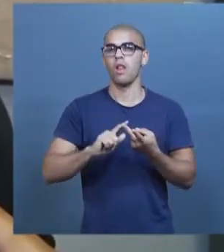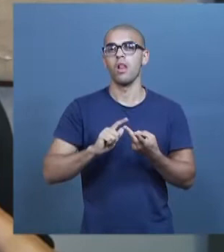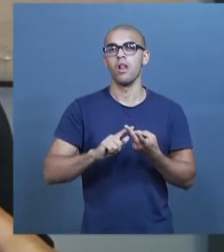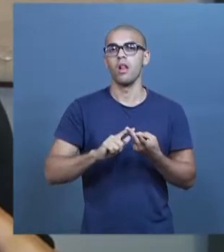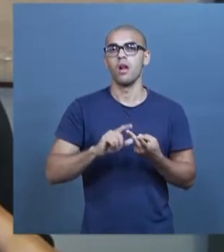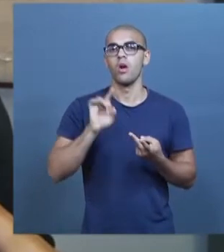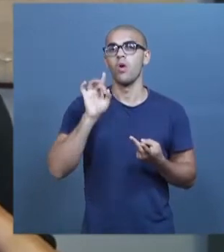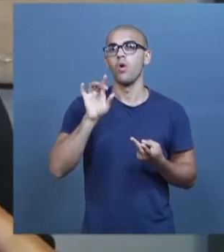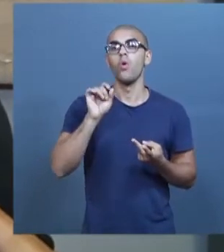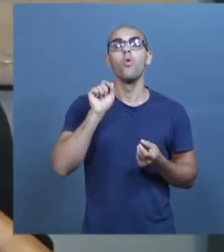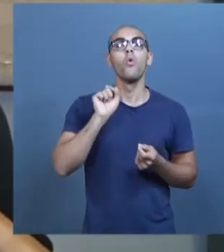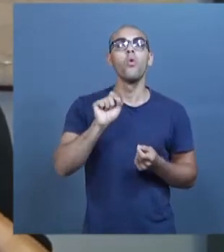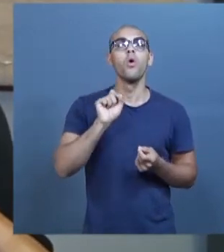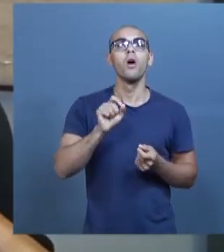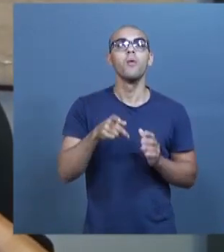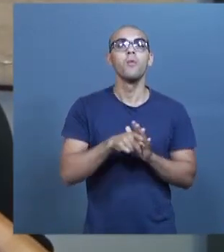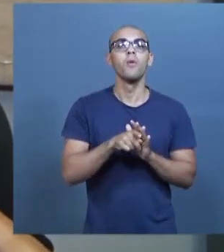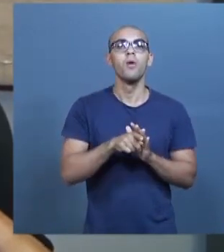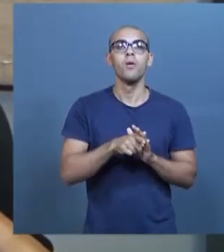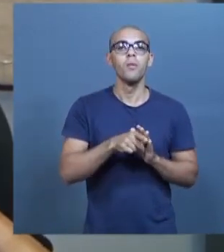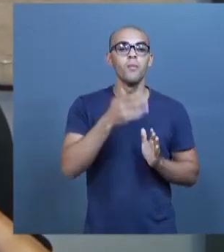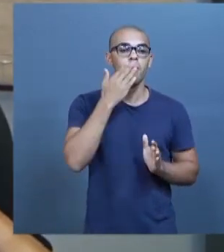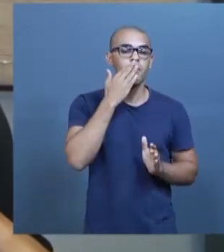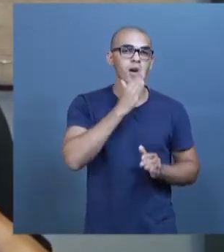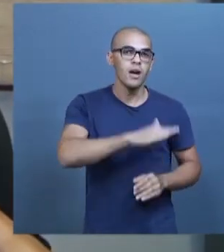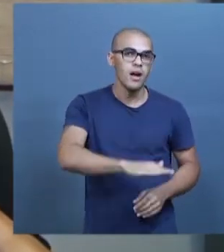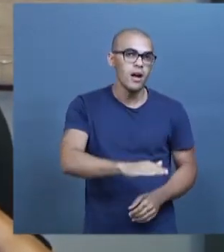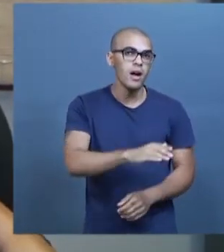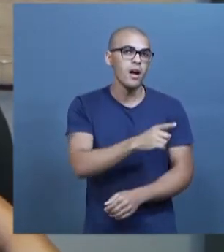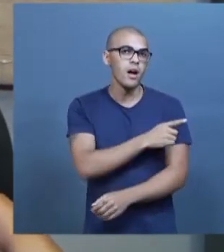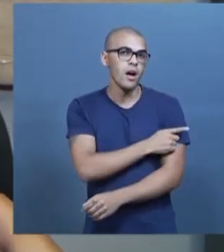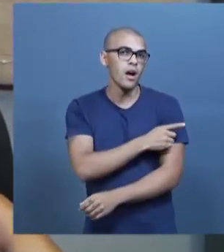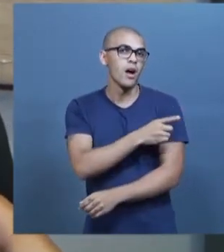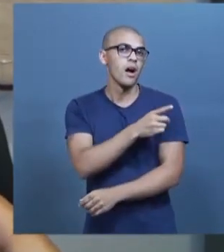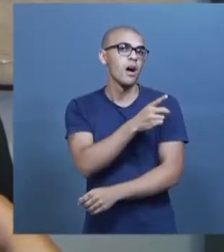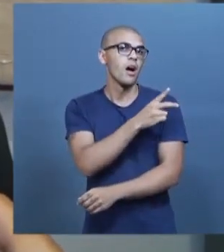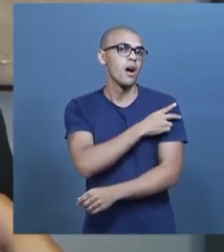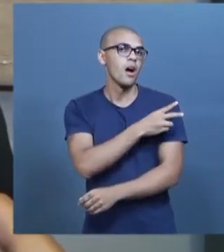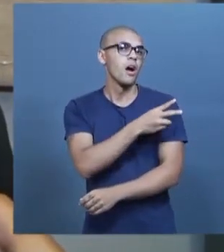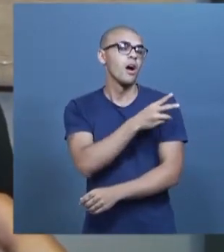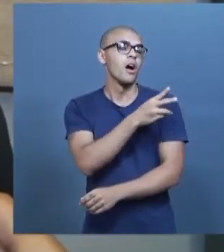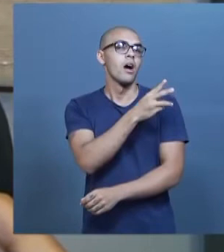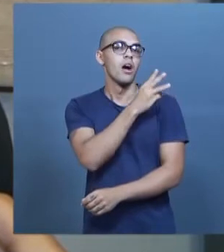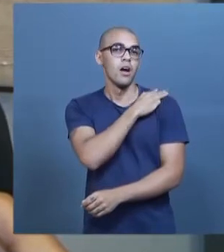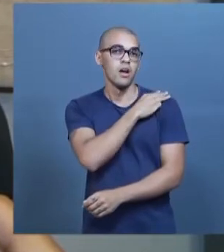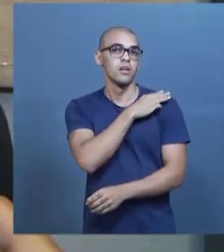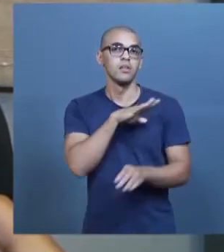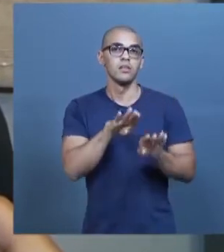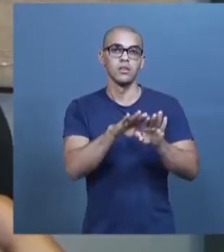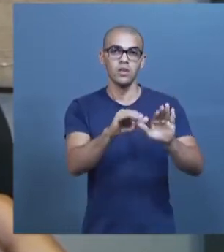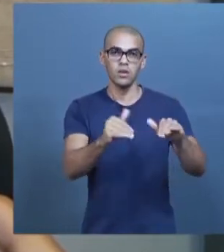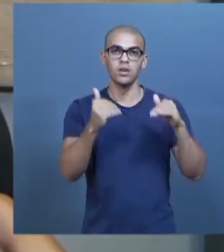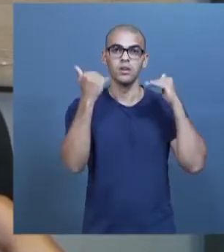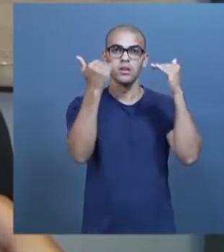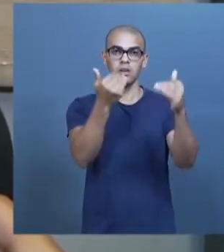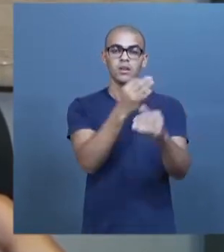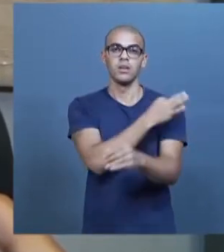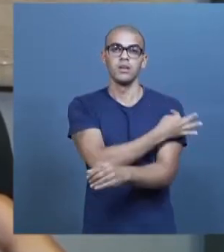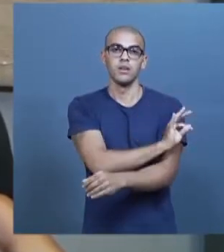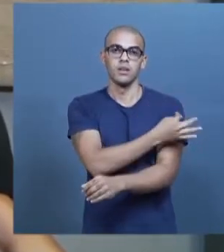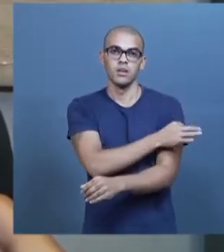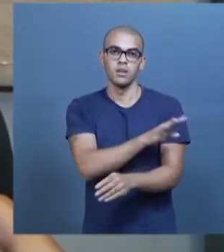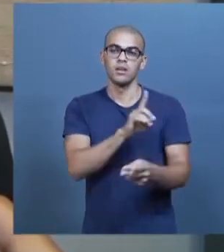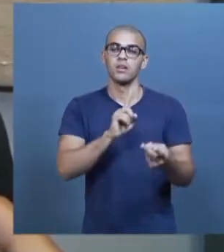somente é válido o ensino infantil, fundamental, médio, superior e pós-graduação, e técnico, não sendo aceito cursos